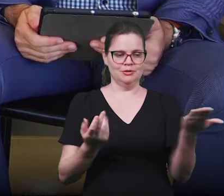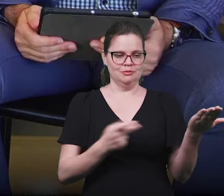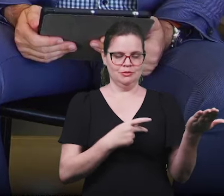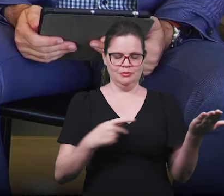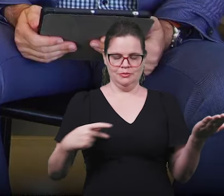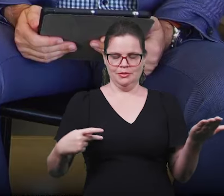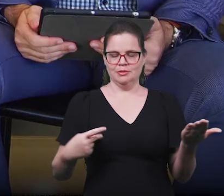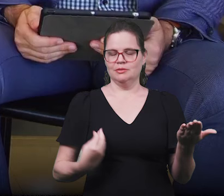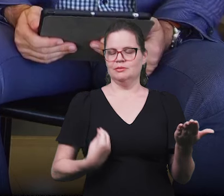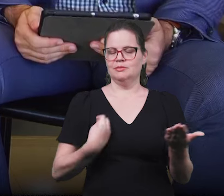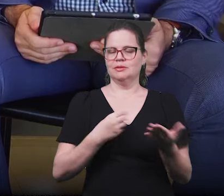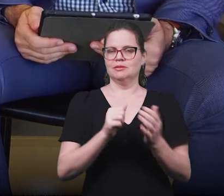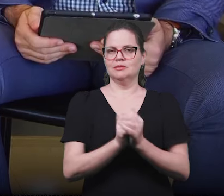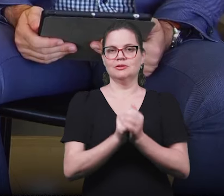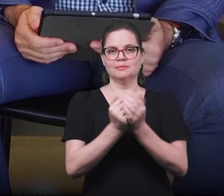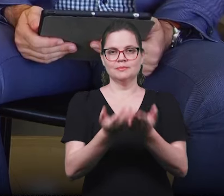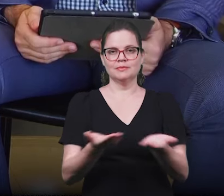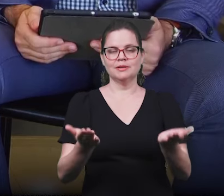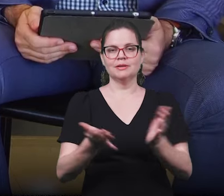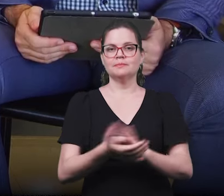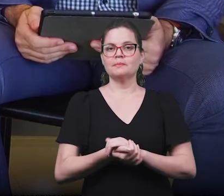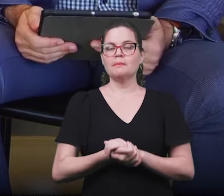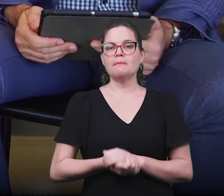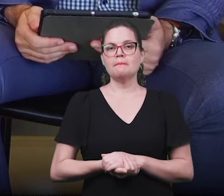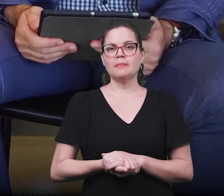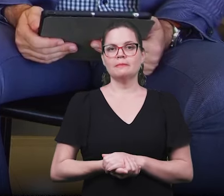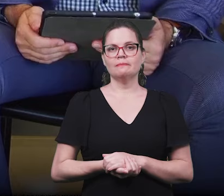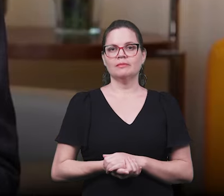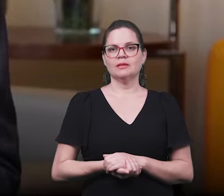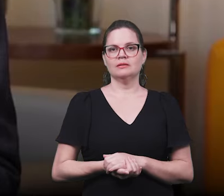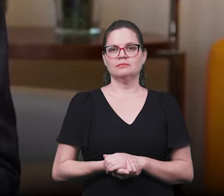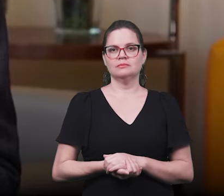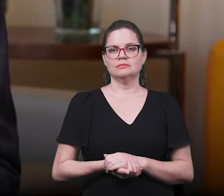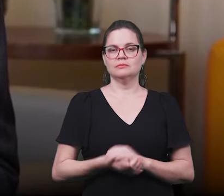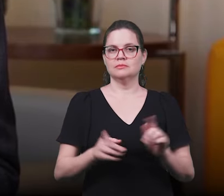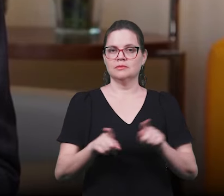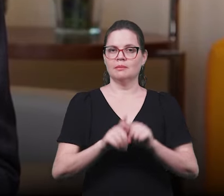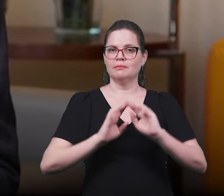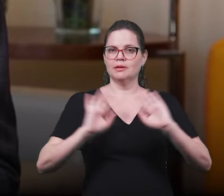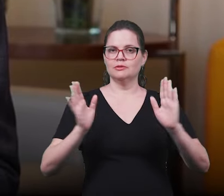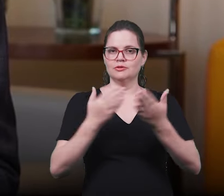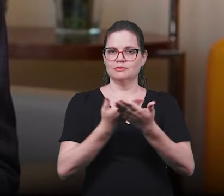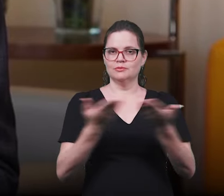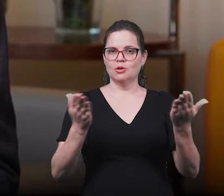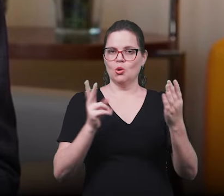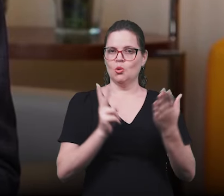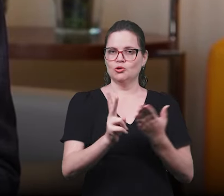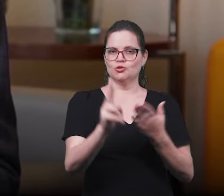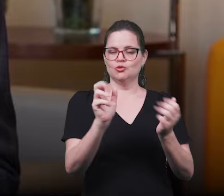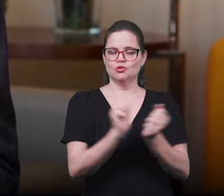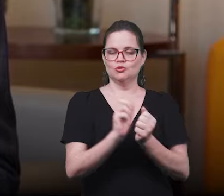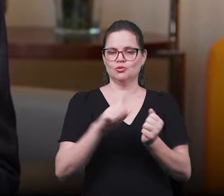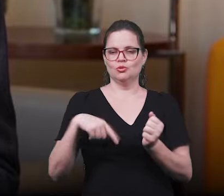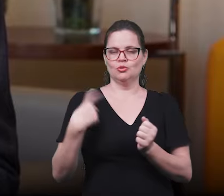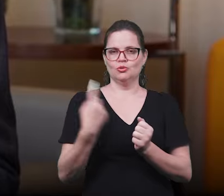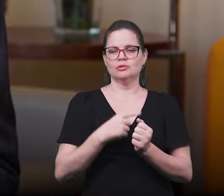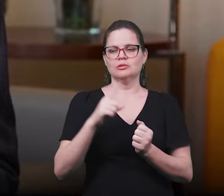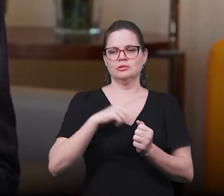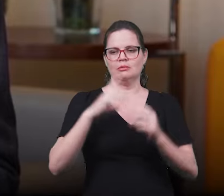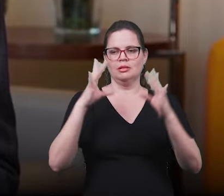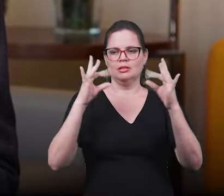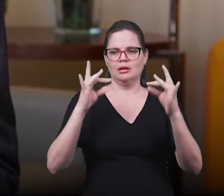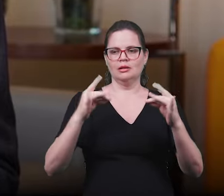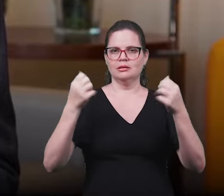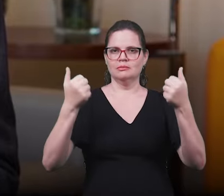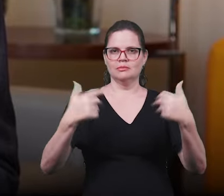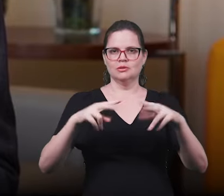aqui presentes, Amém. pastor Edilson, Paz do Senhor. pastor Isaías. Amém, a paz do Senhor Jesus. E despedimos de você. Continue conosco, há ainda muita coisa a